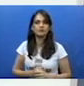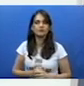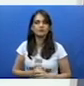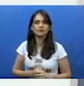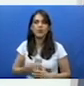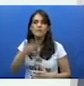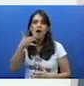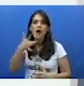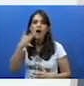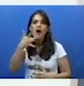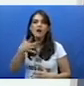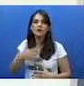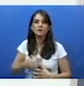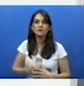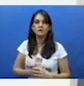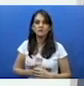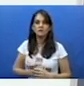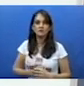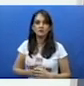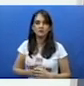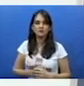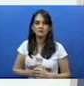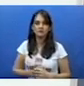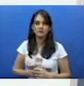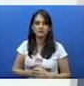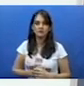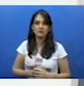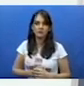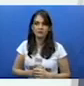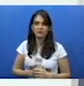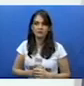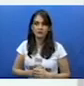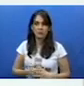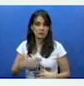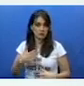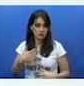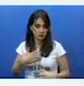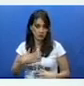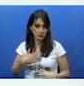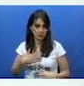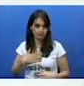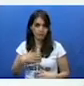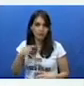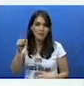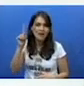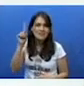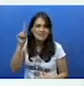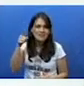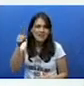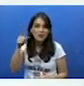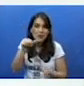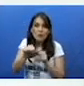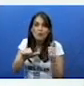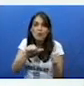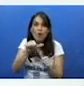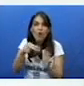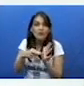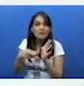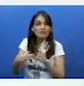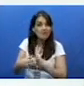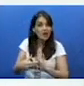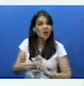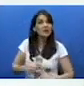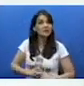Baba. Não é? Se eu colocar o acento, percebem como vai mudar o significado?